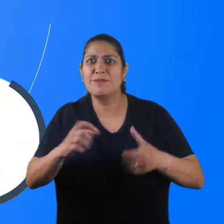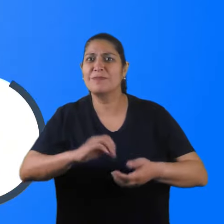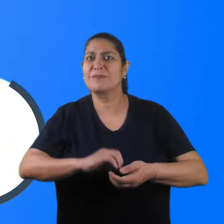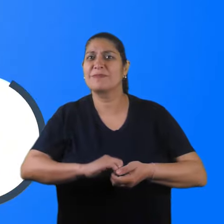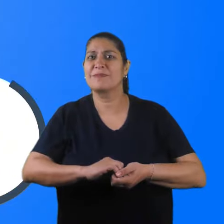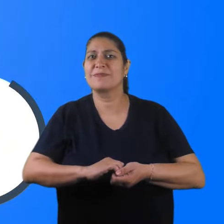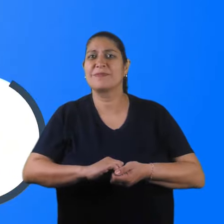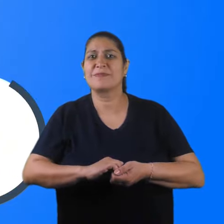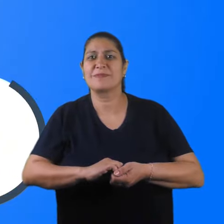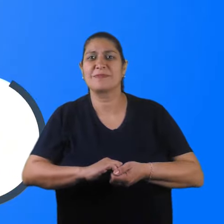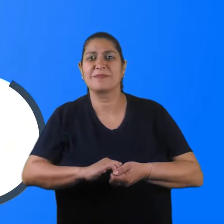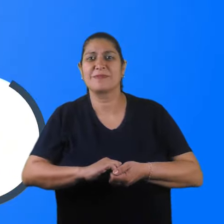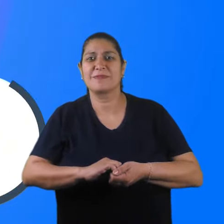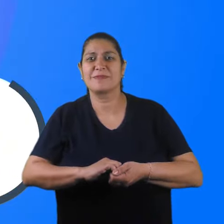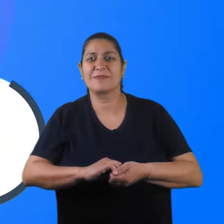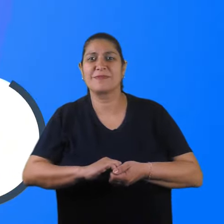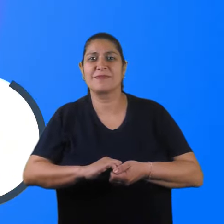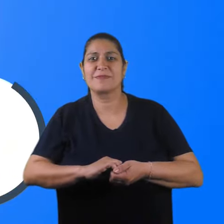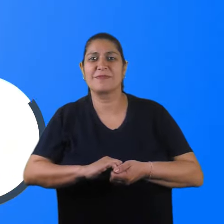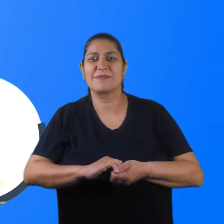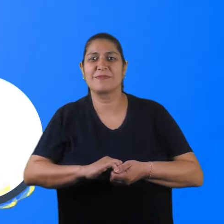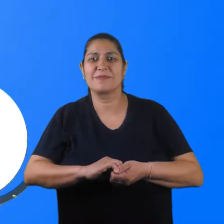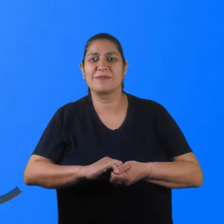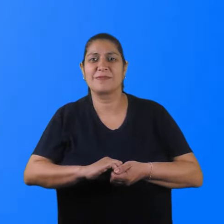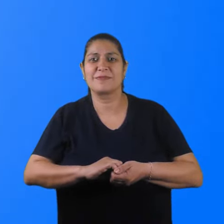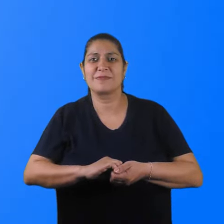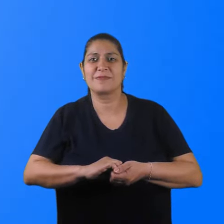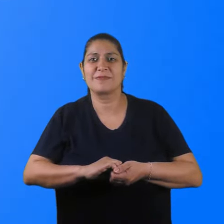o grande livro!